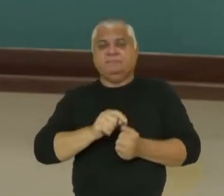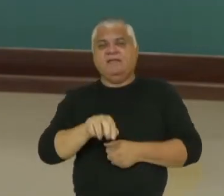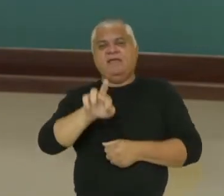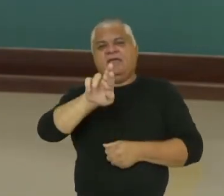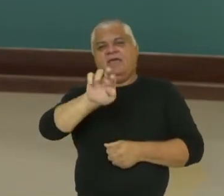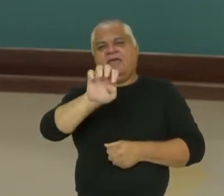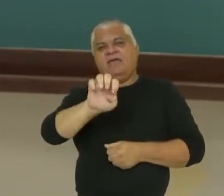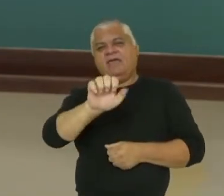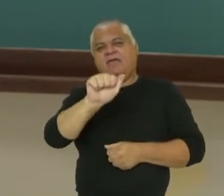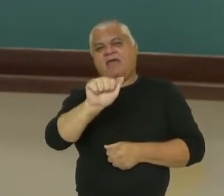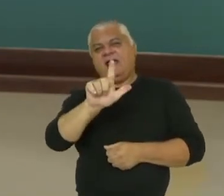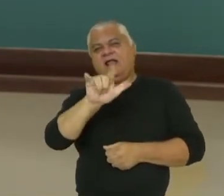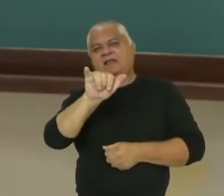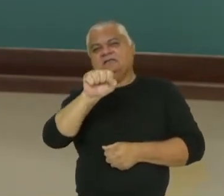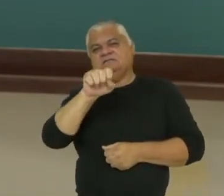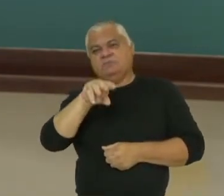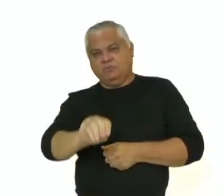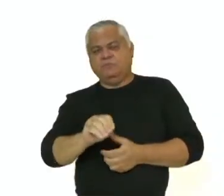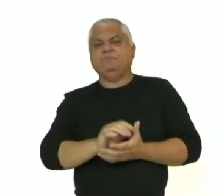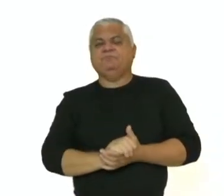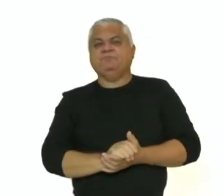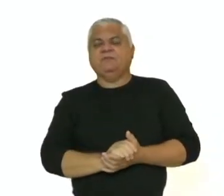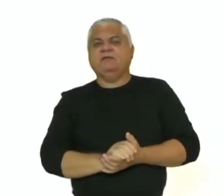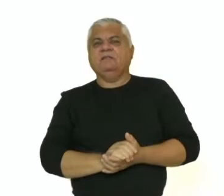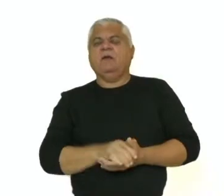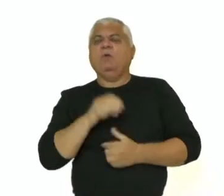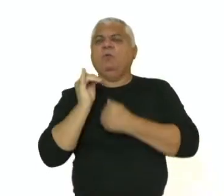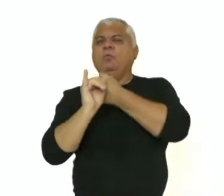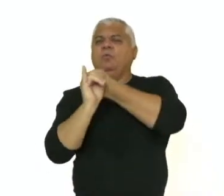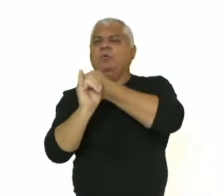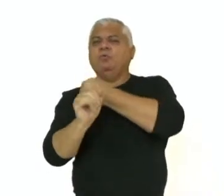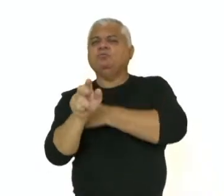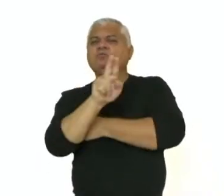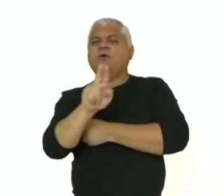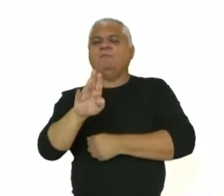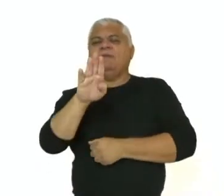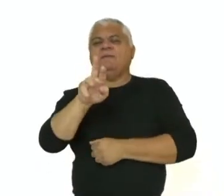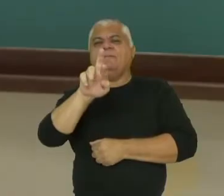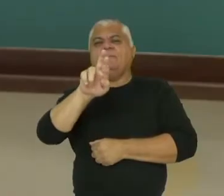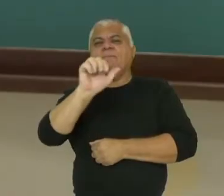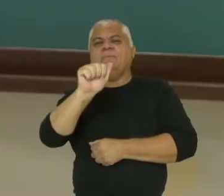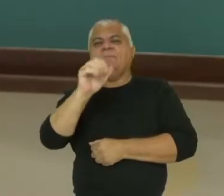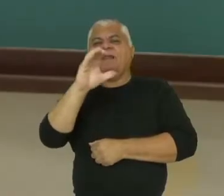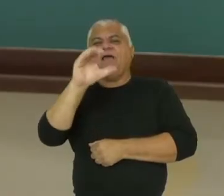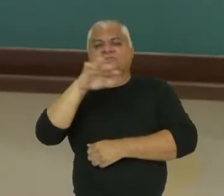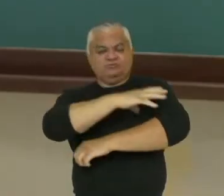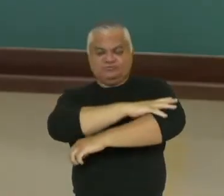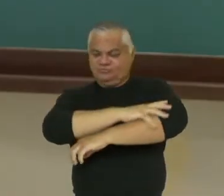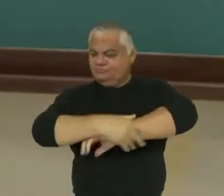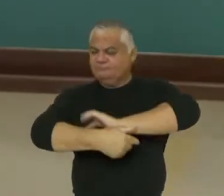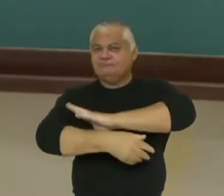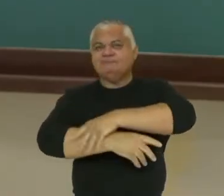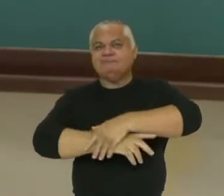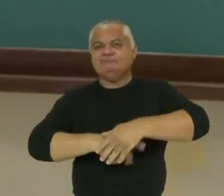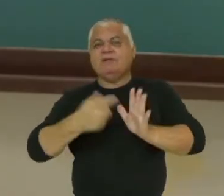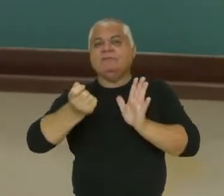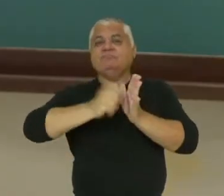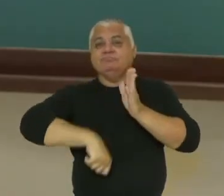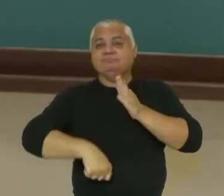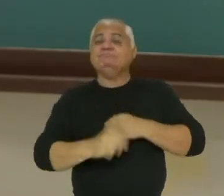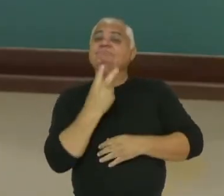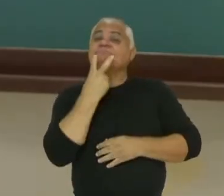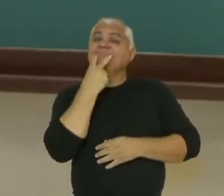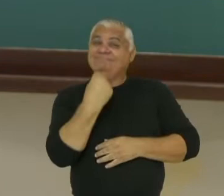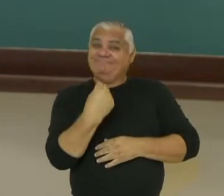Então, o Conto Uns Braços é assinado por nada mais, nada menos do que Machado de Assis, que